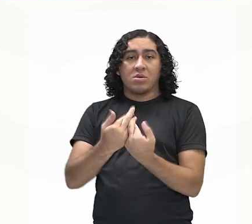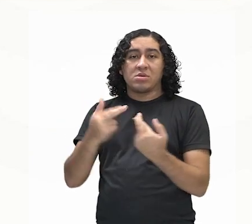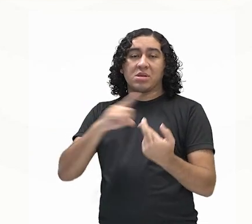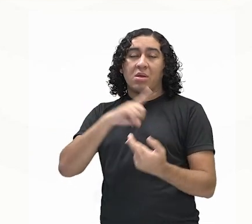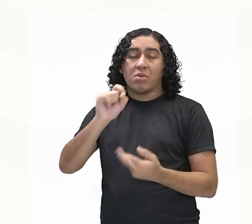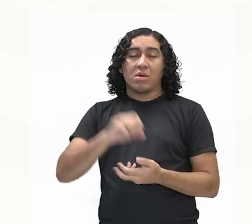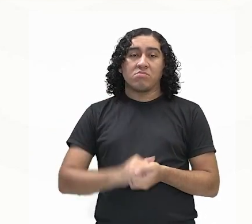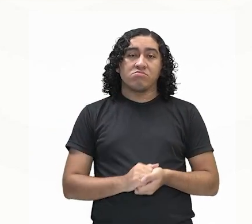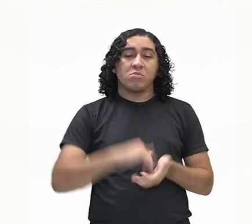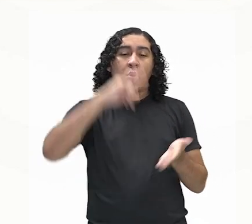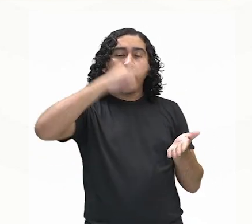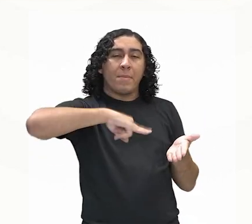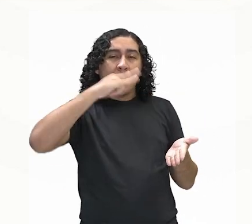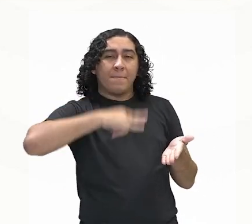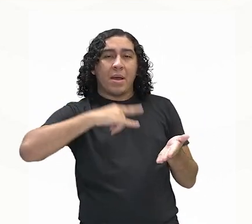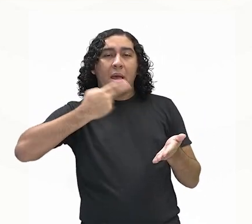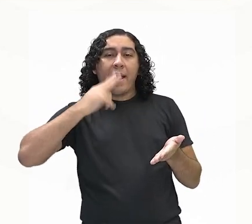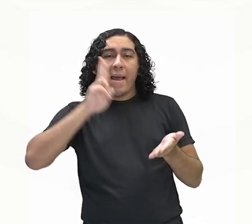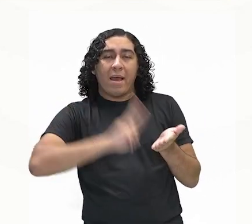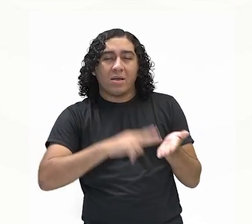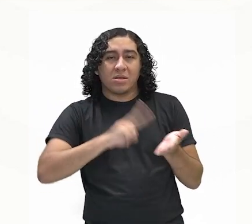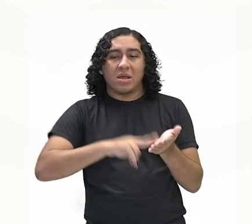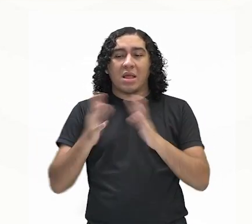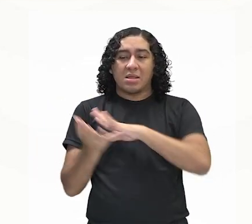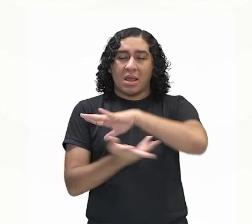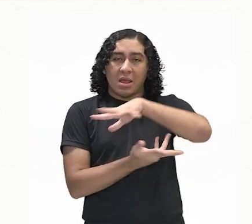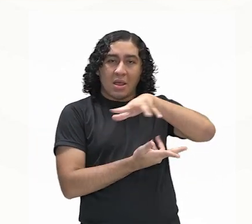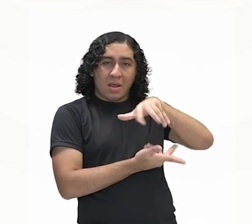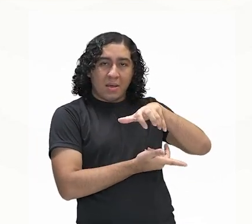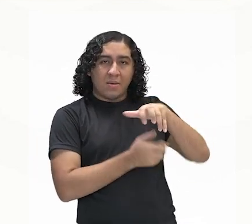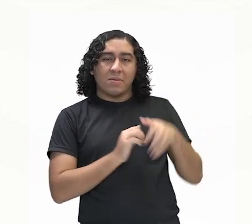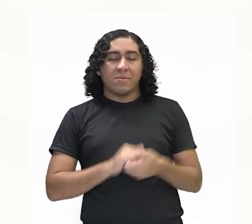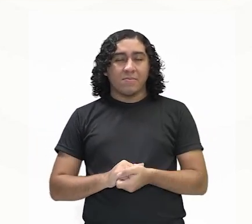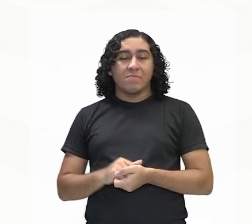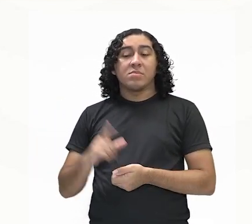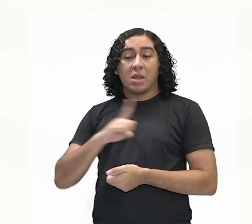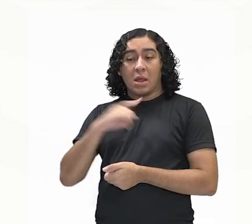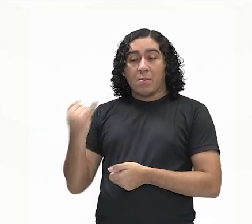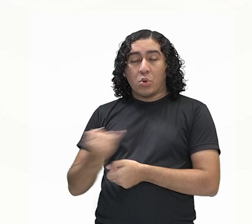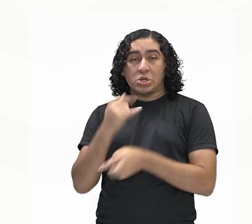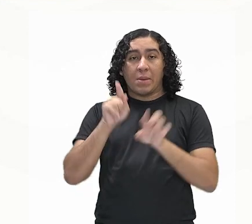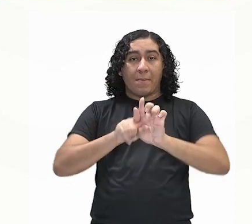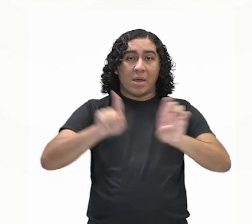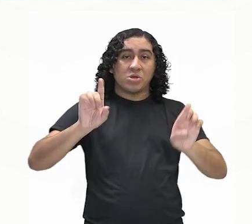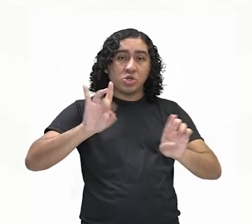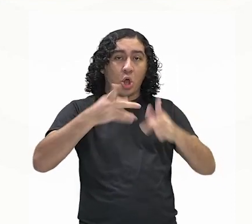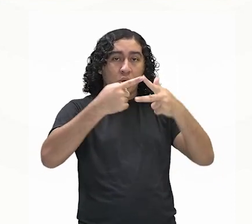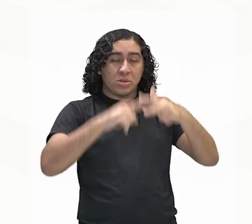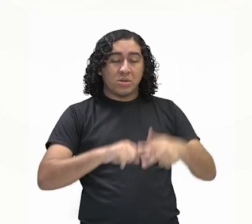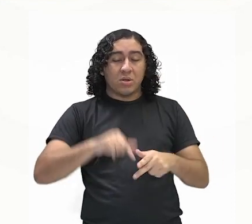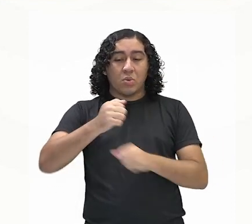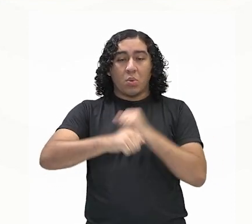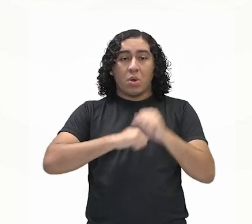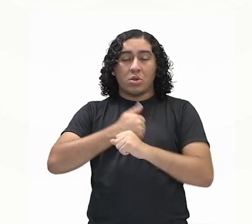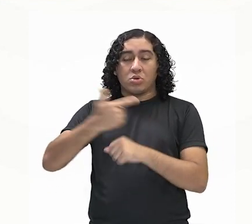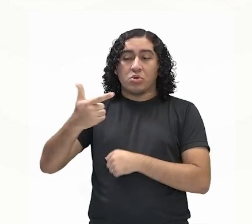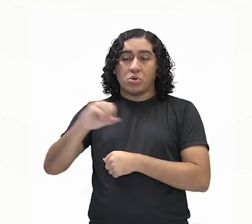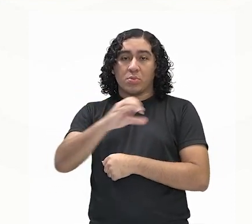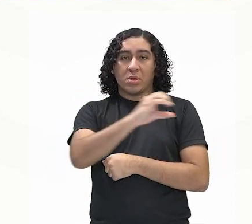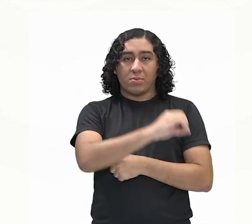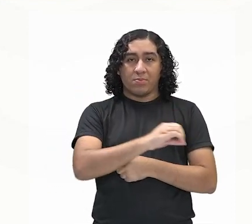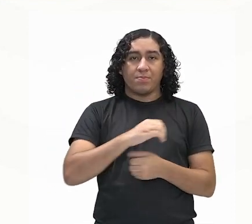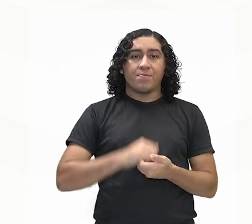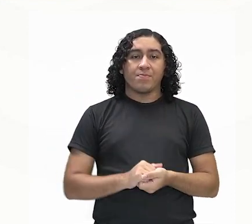que, apesar de sua importância, só foi ali ratificada no ano 2000, tá bom? Saiu também da Eco